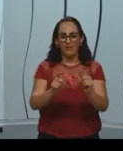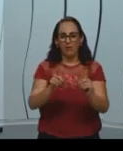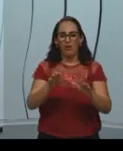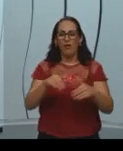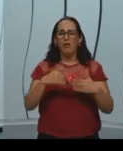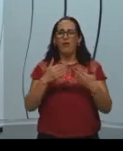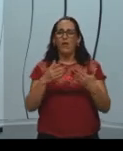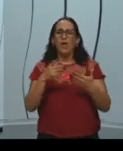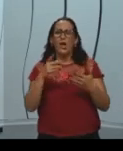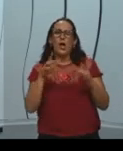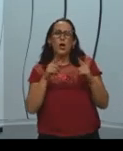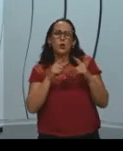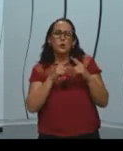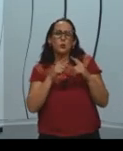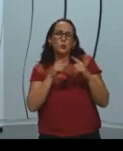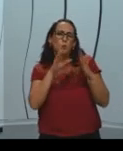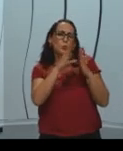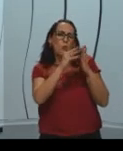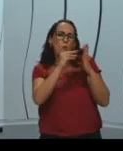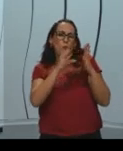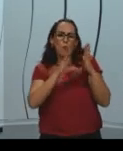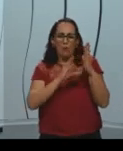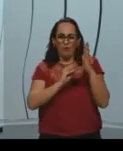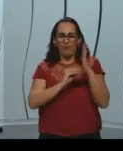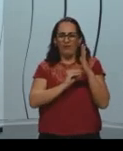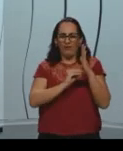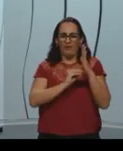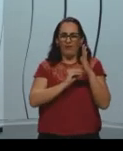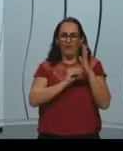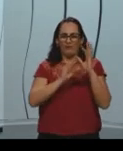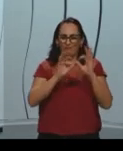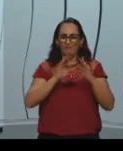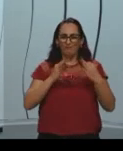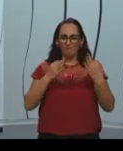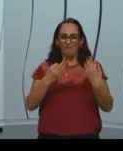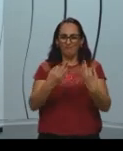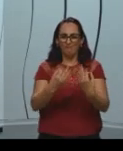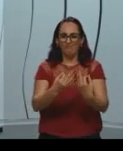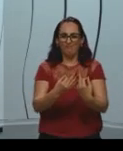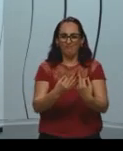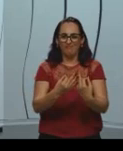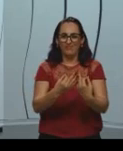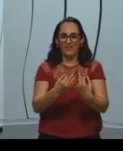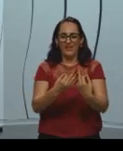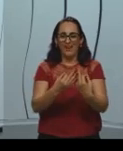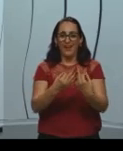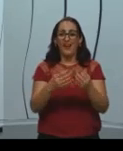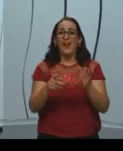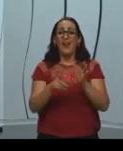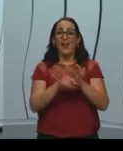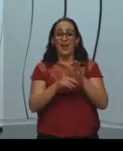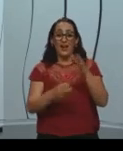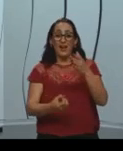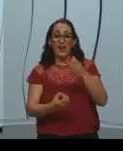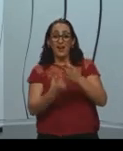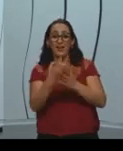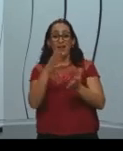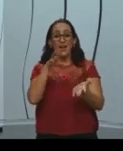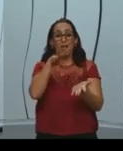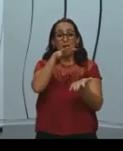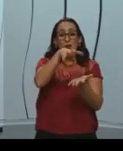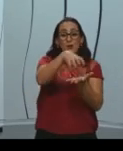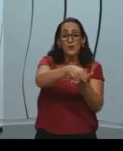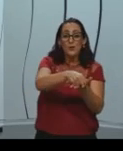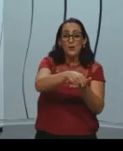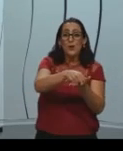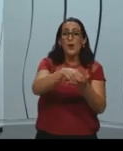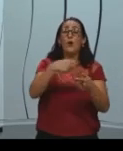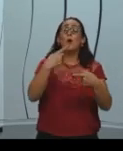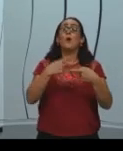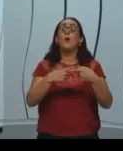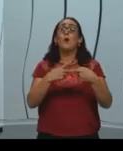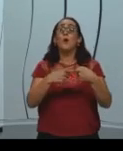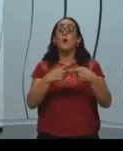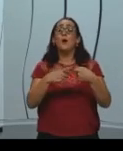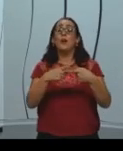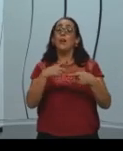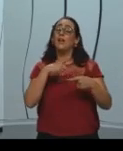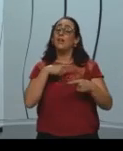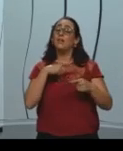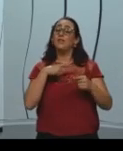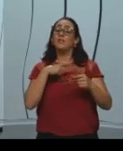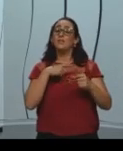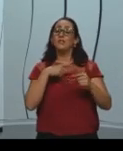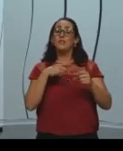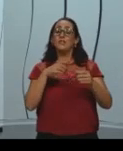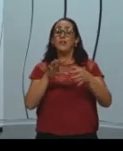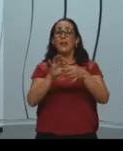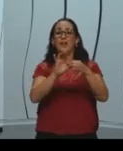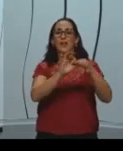sociedade patriarcal, ele foi incorporado na colônia, né, por causa das características dos europeus. Então, muito do